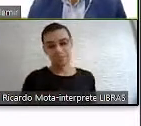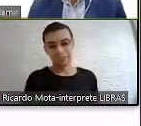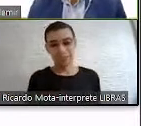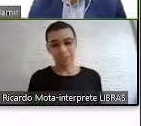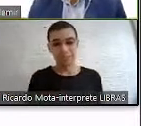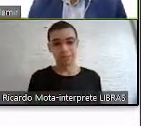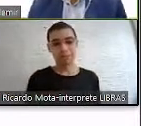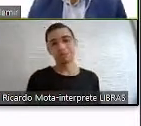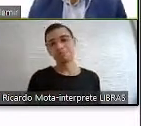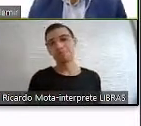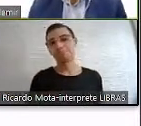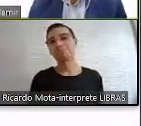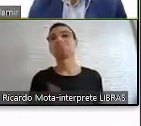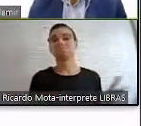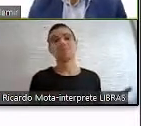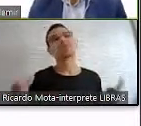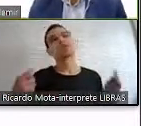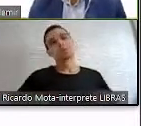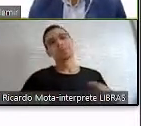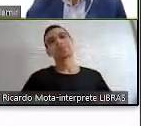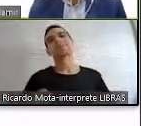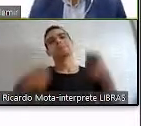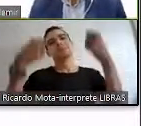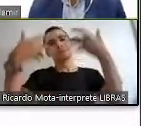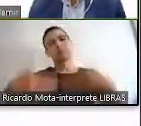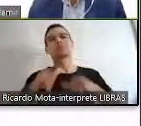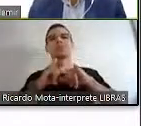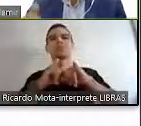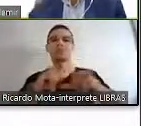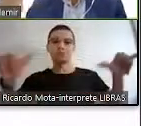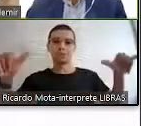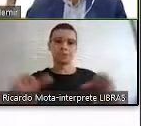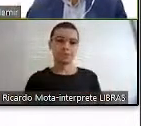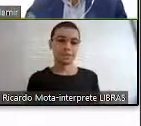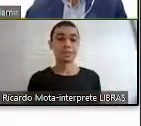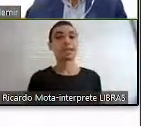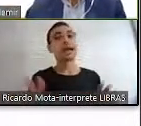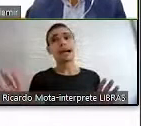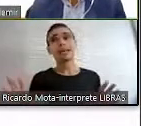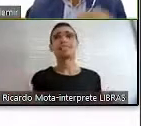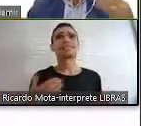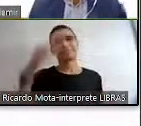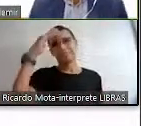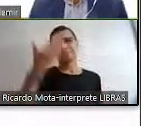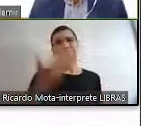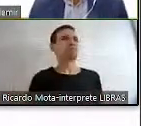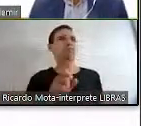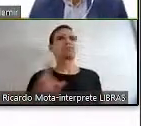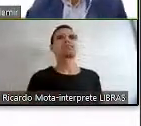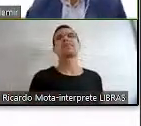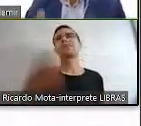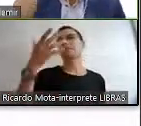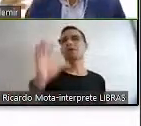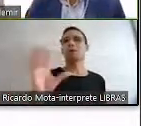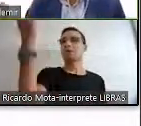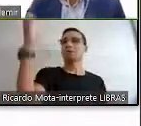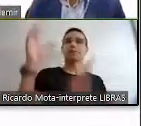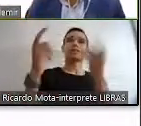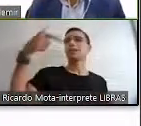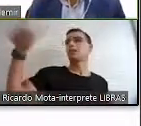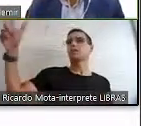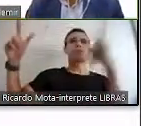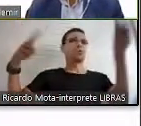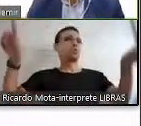que transmitir para vocês que muitos não acreditam, acham que acontece só em outra cidade, só acontece com um vizinho, em